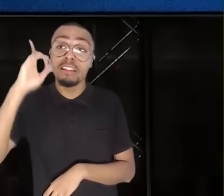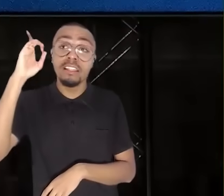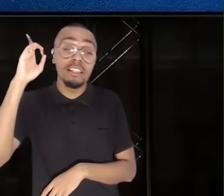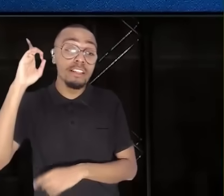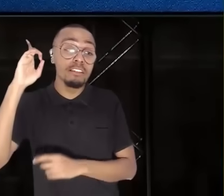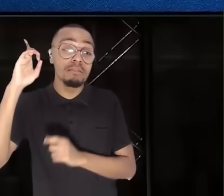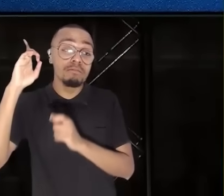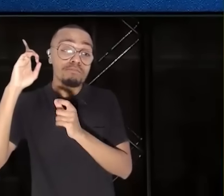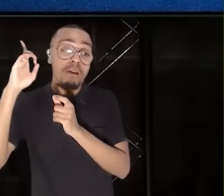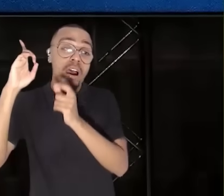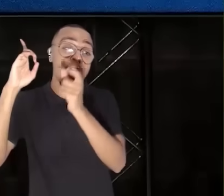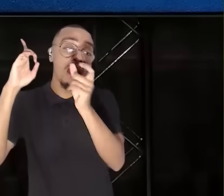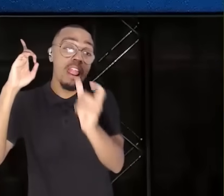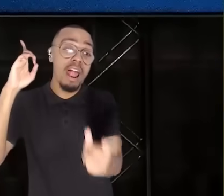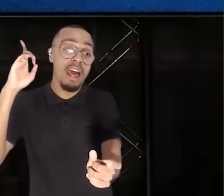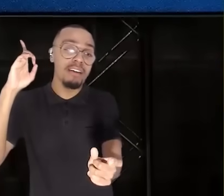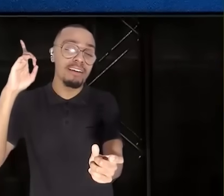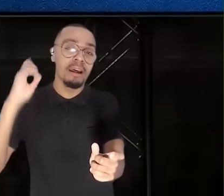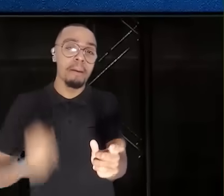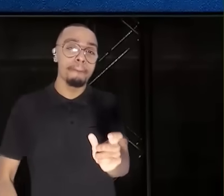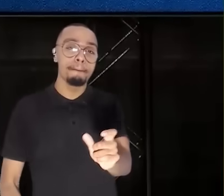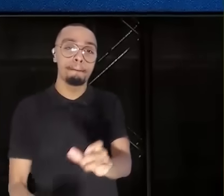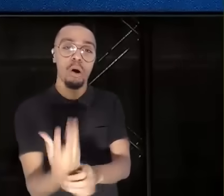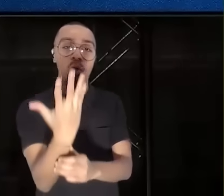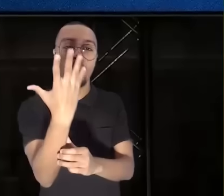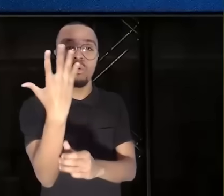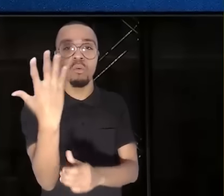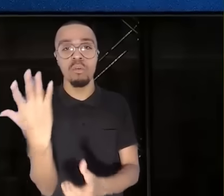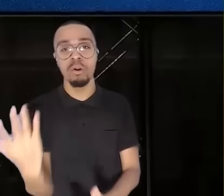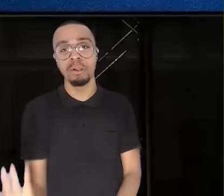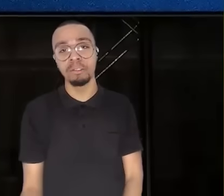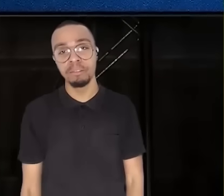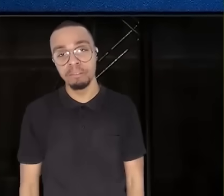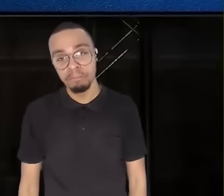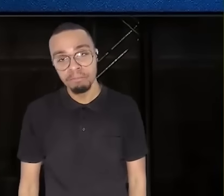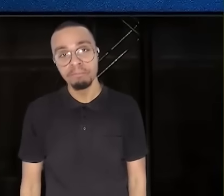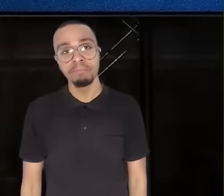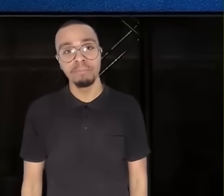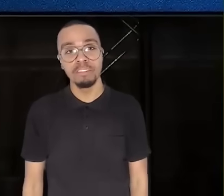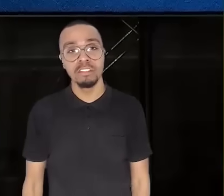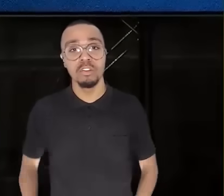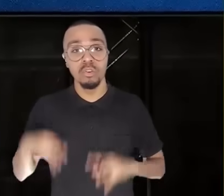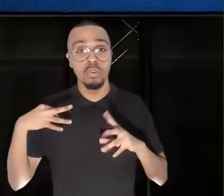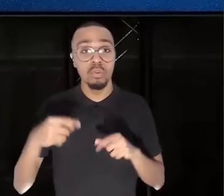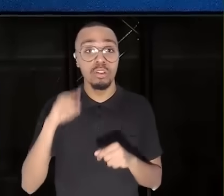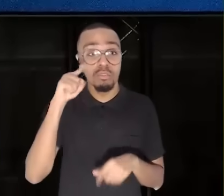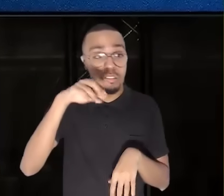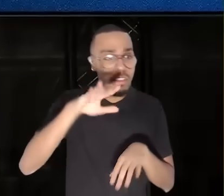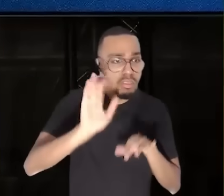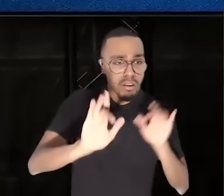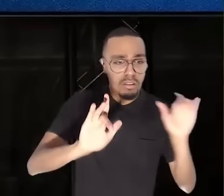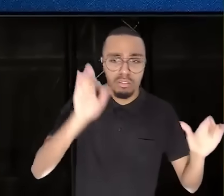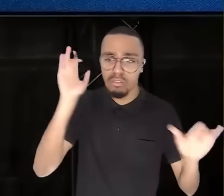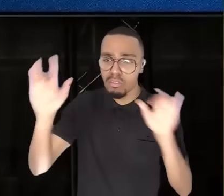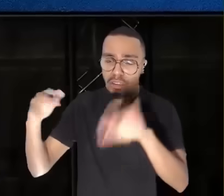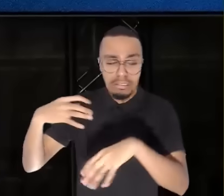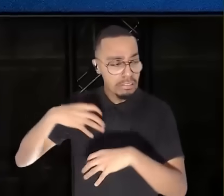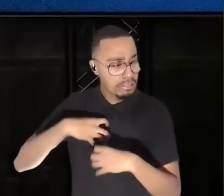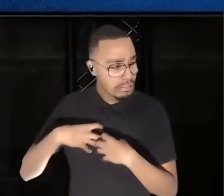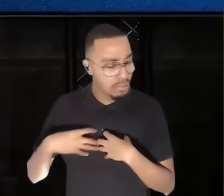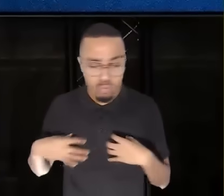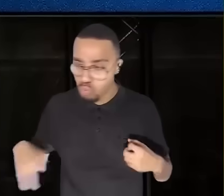céu fez a terra foi com a palavra. A forma como tudo que você toca, vê, sente, foi feito com a